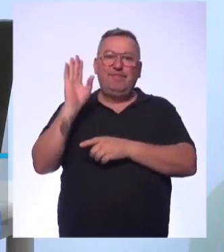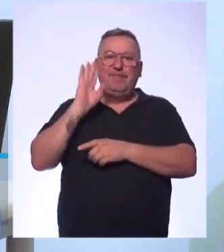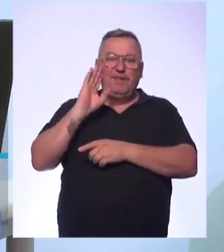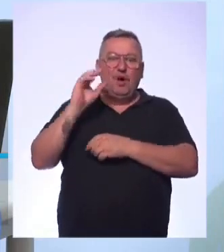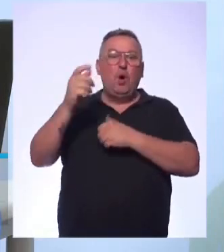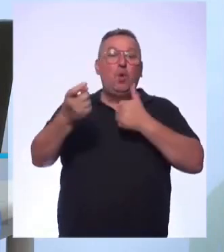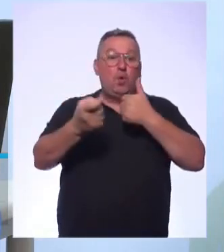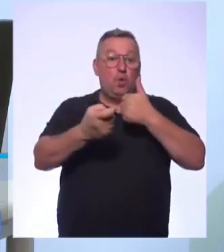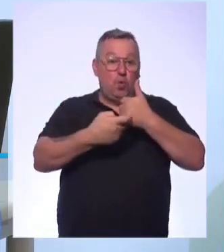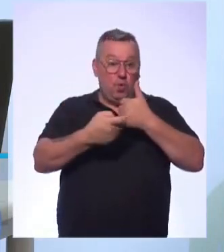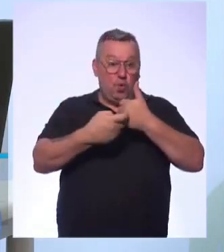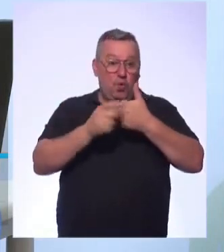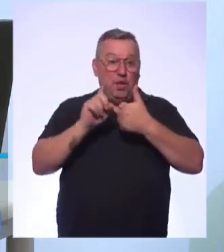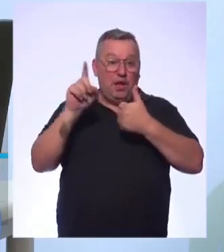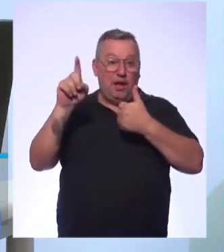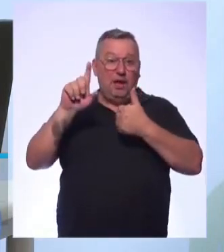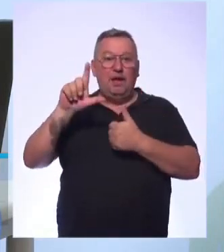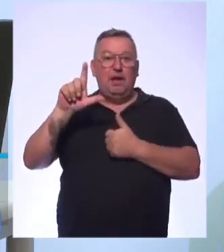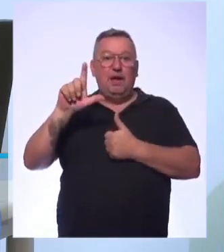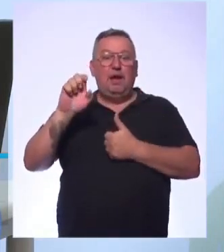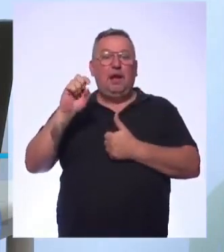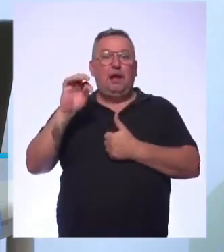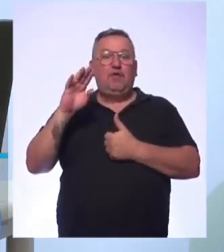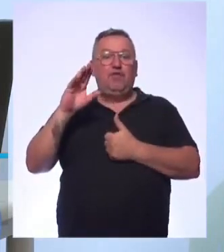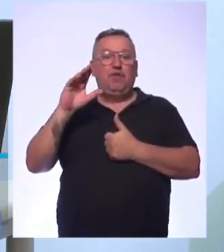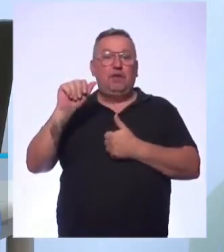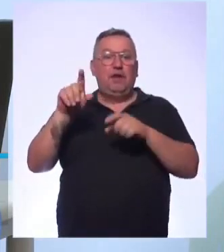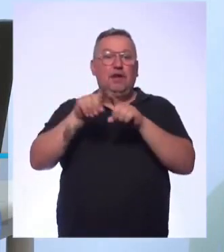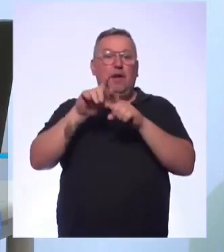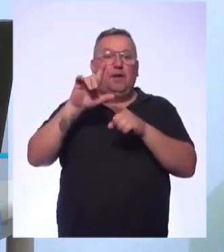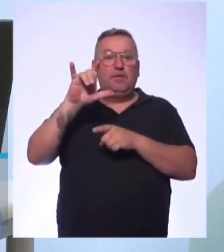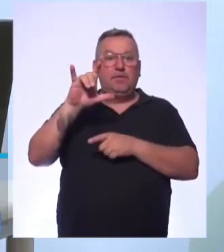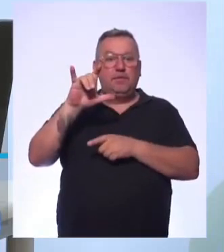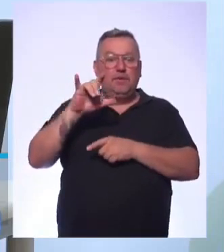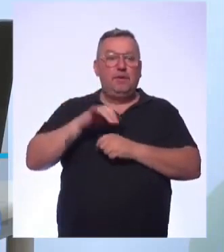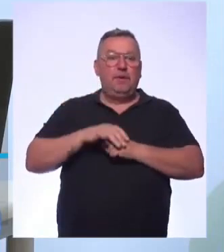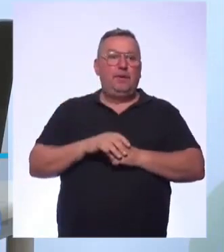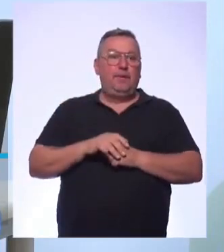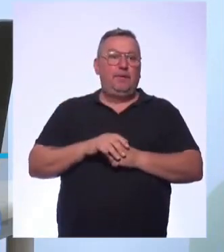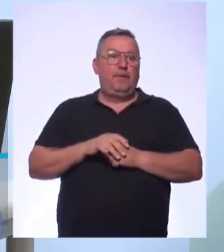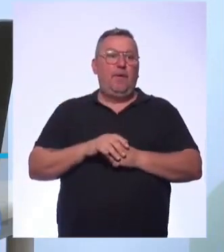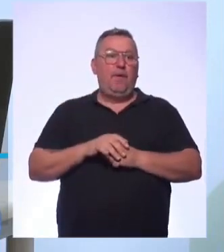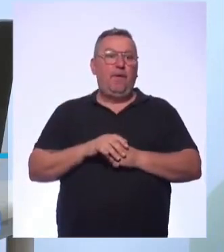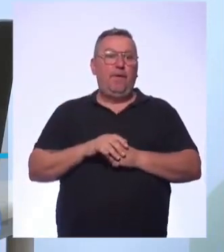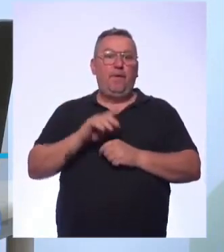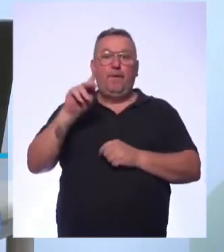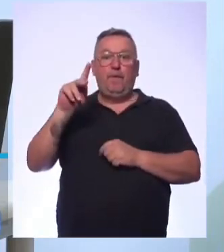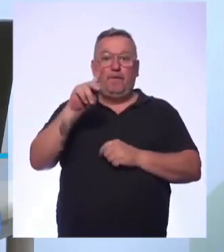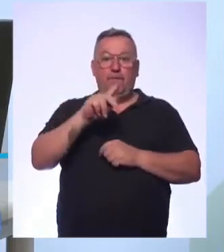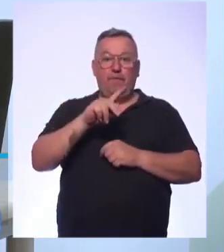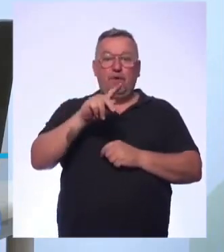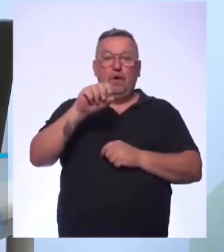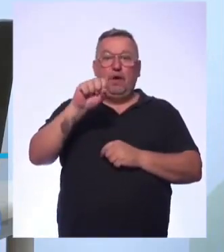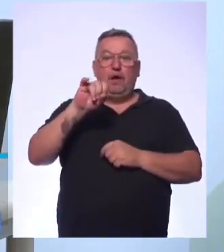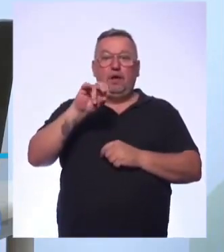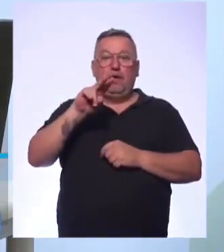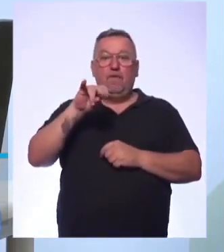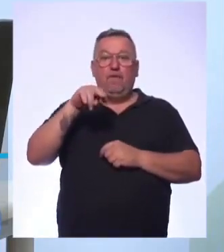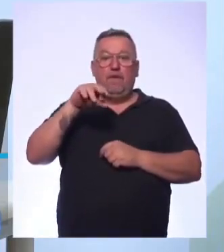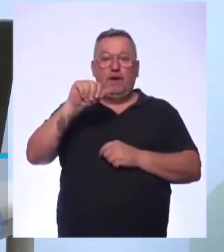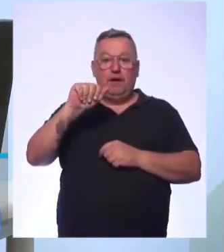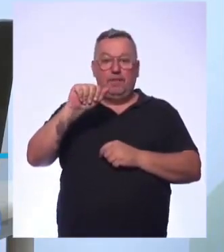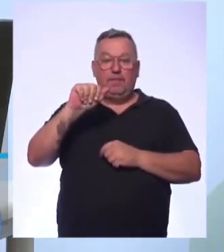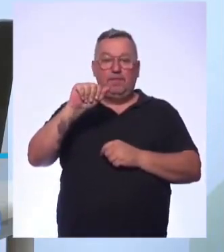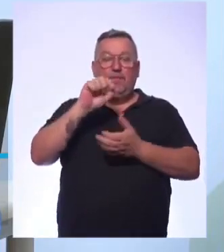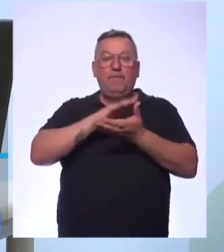lá. Temos a Letícia Studs também, que é outro Instagram, que ela também foca nisso. Pro Silvana, que mandou a atividade da